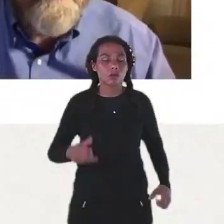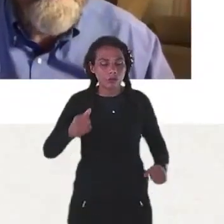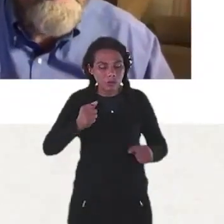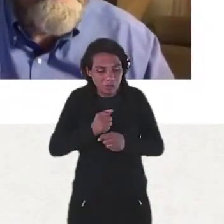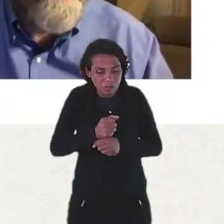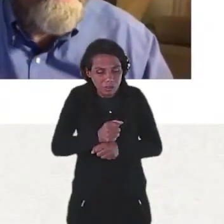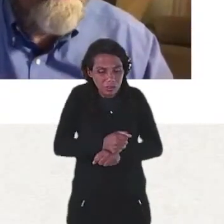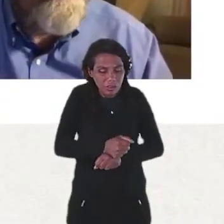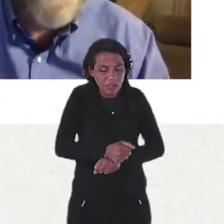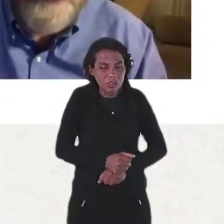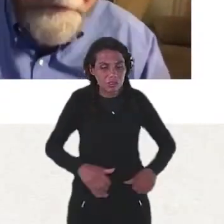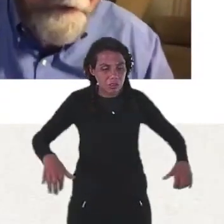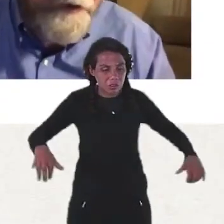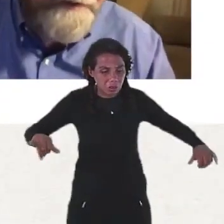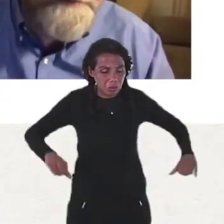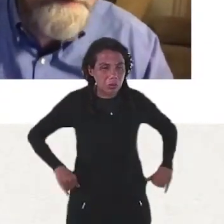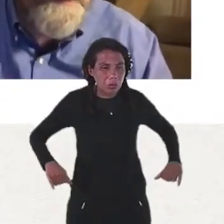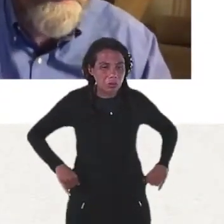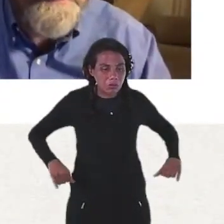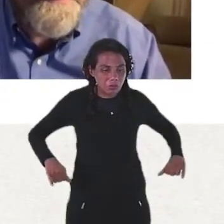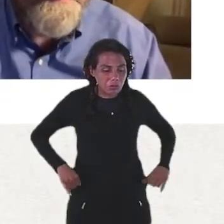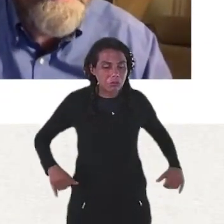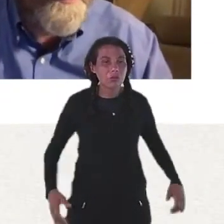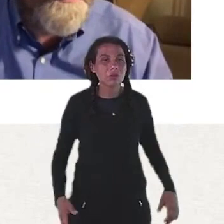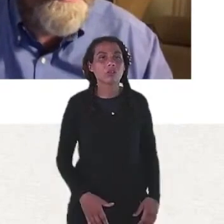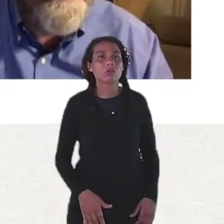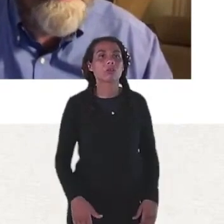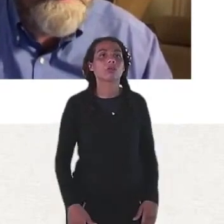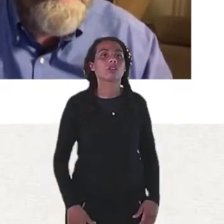proporcionalmente foram muito maiores. Foram muito maiores,